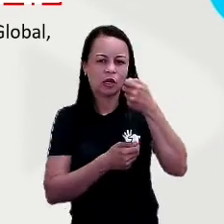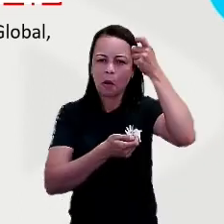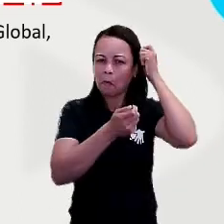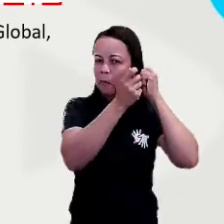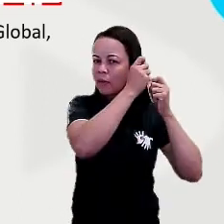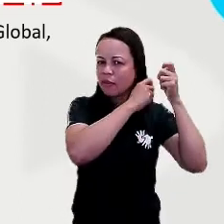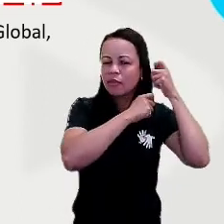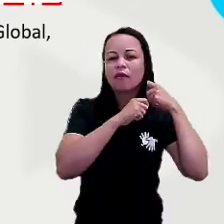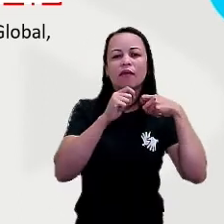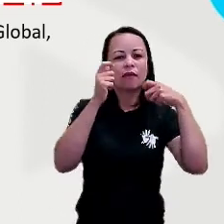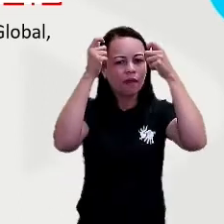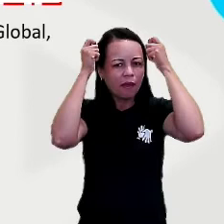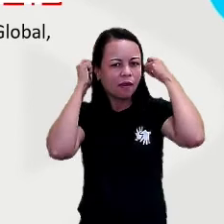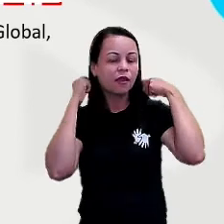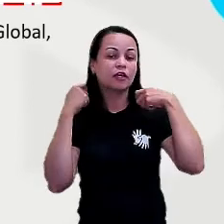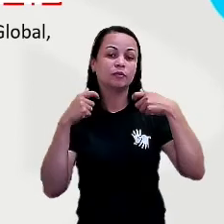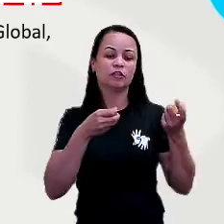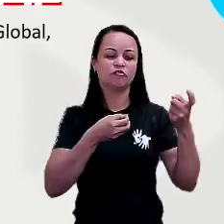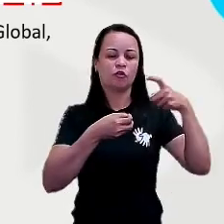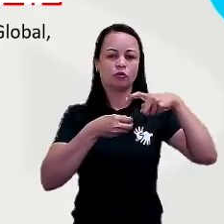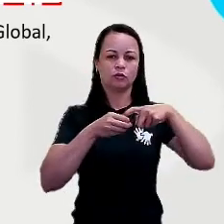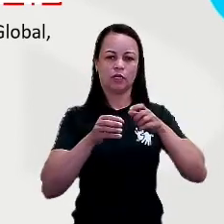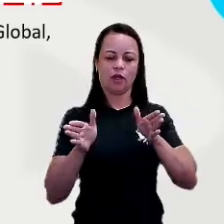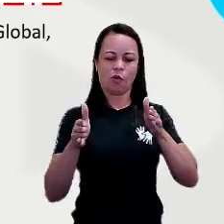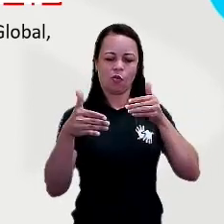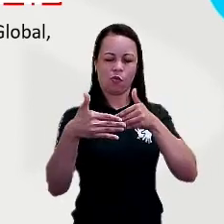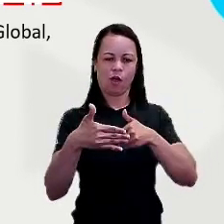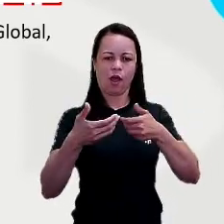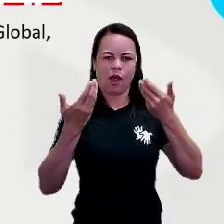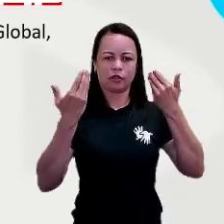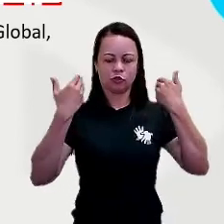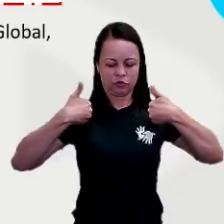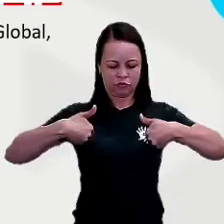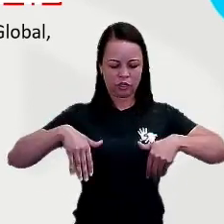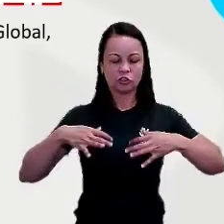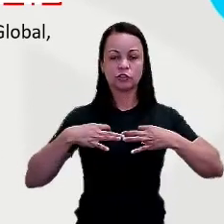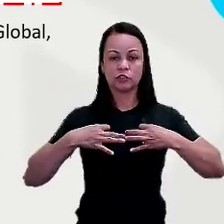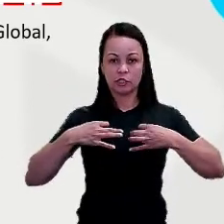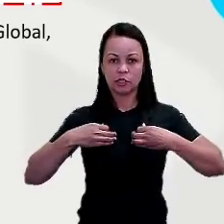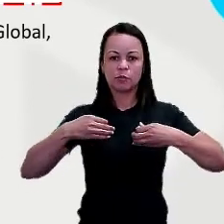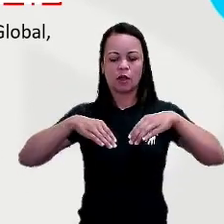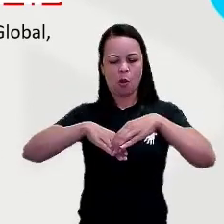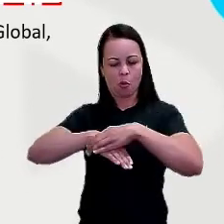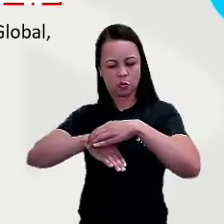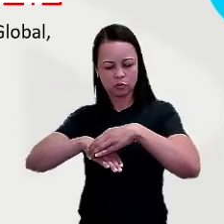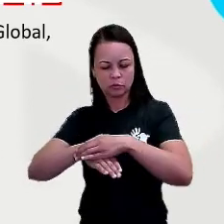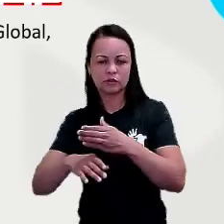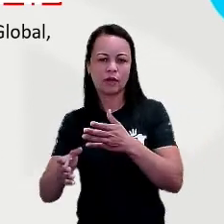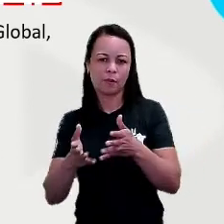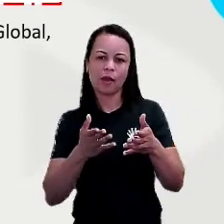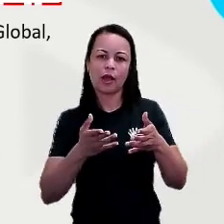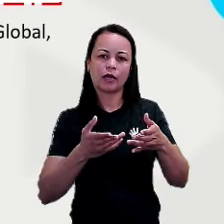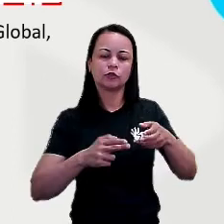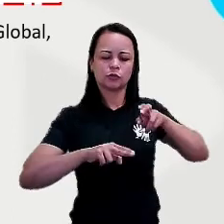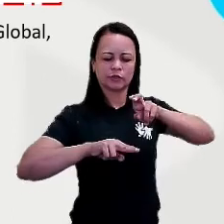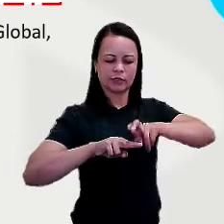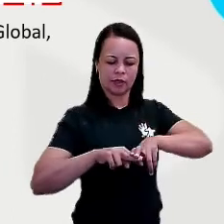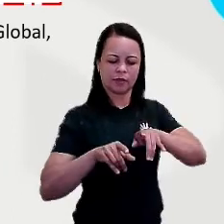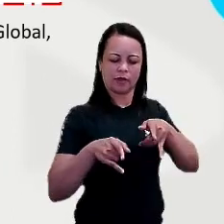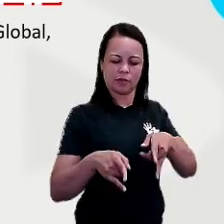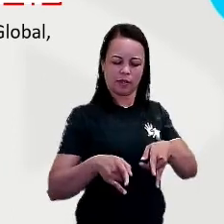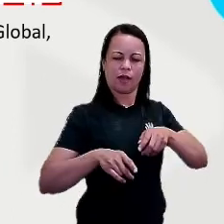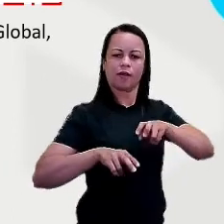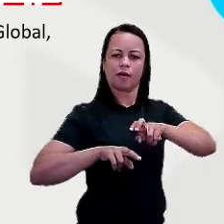e, voltando ao meu quarto, vesti-me. Calcei os sapatos, sentei-me um instante à beira da cama. Minha